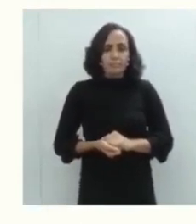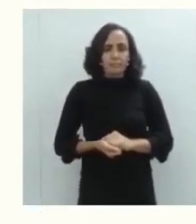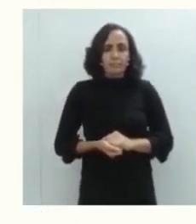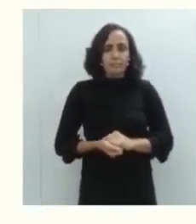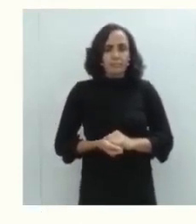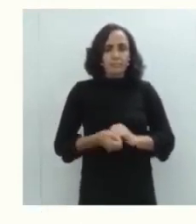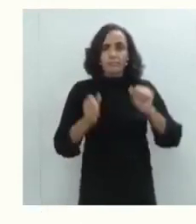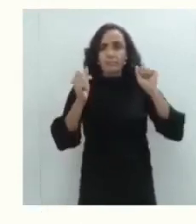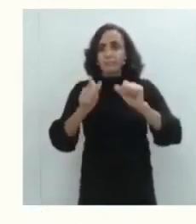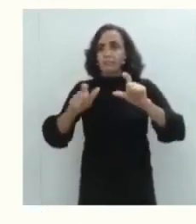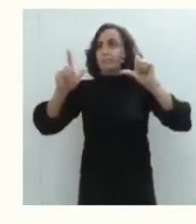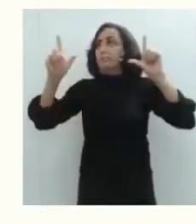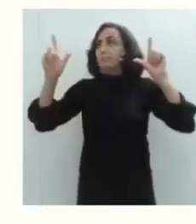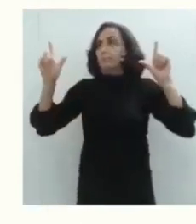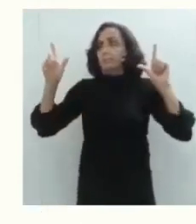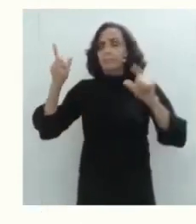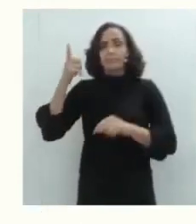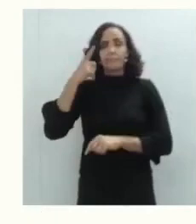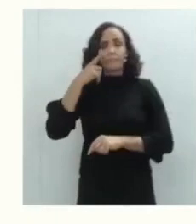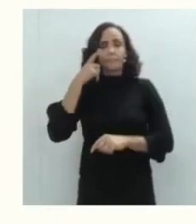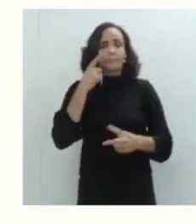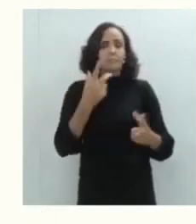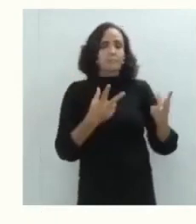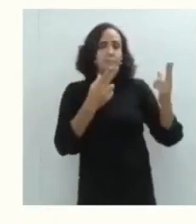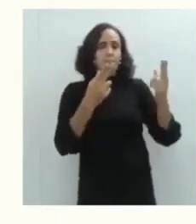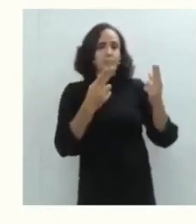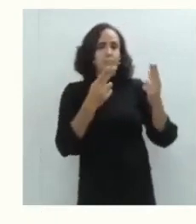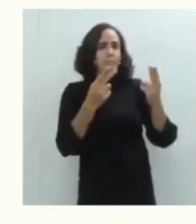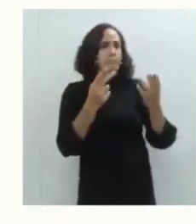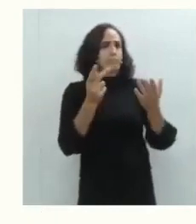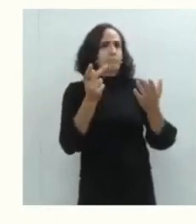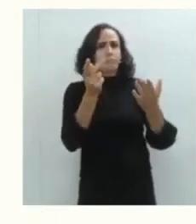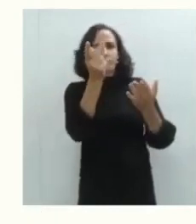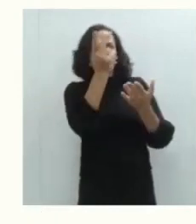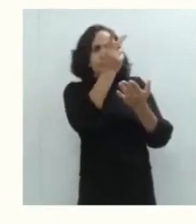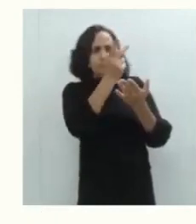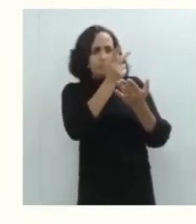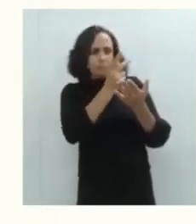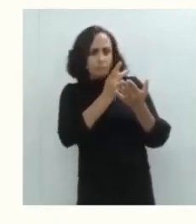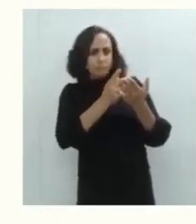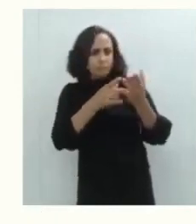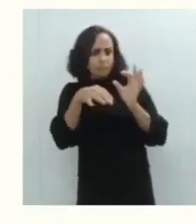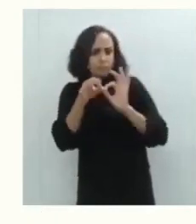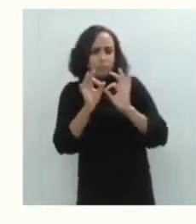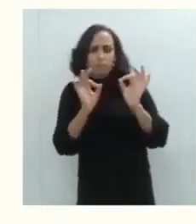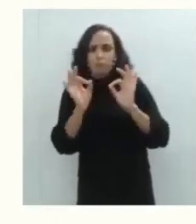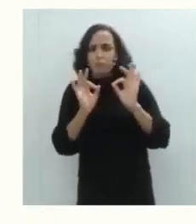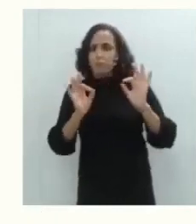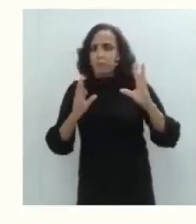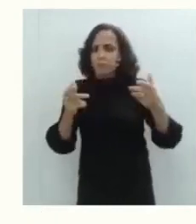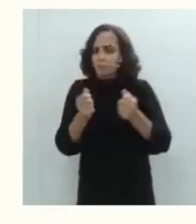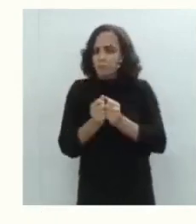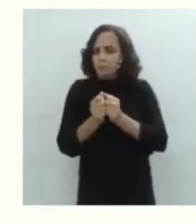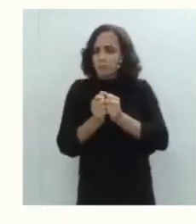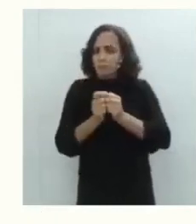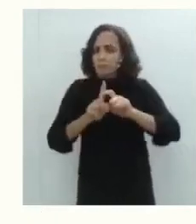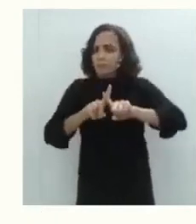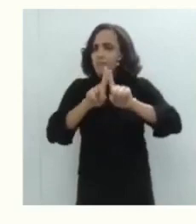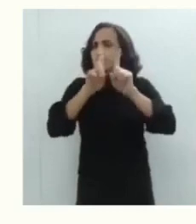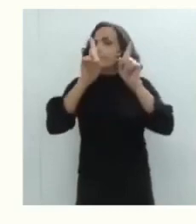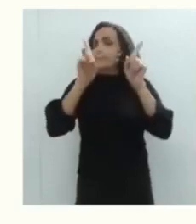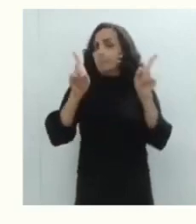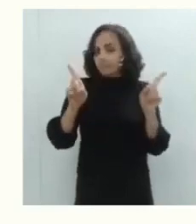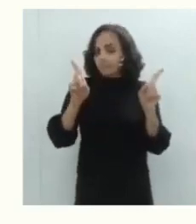Vamos abrir aqui, Veja, ele tem o mesmo design do consulta.php, porém